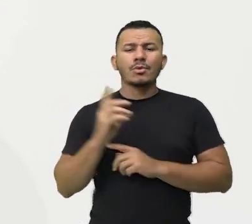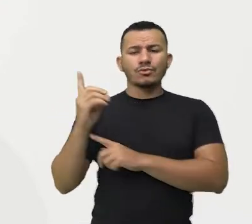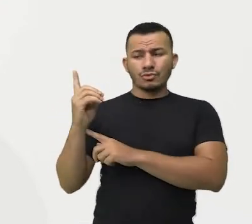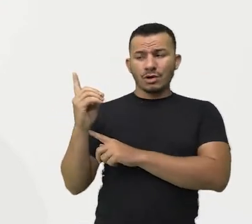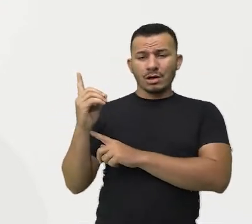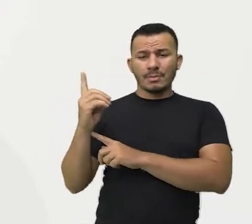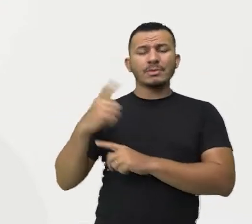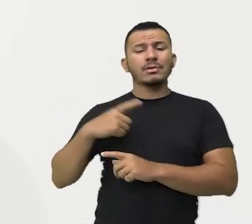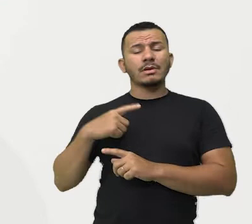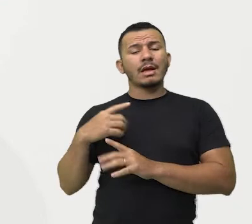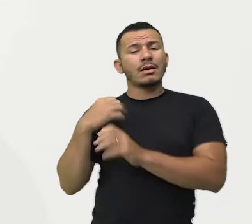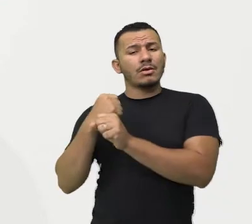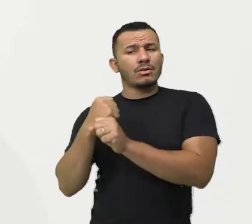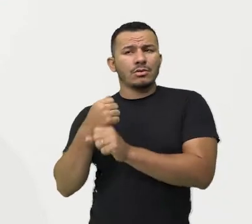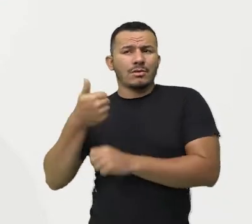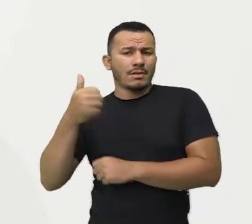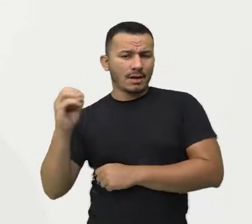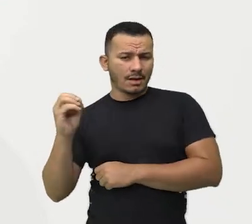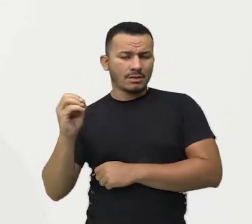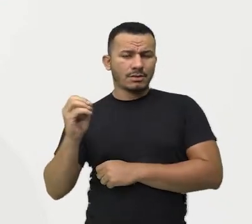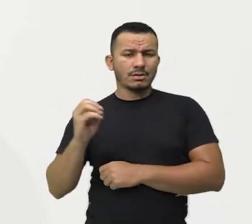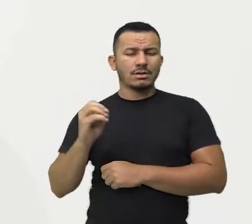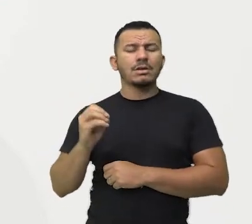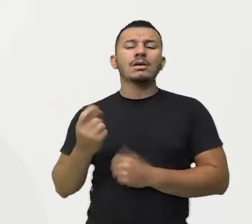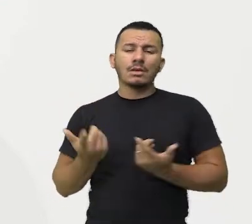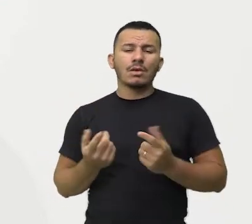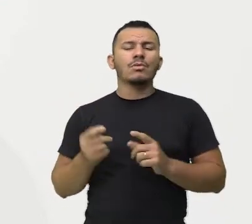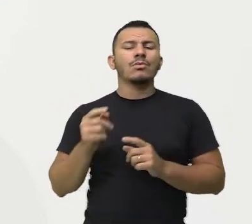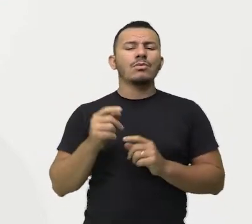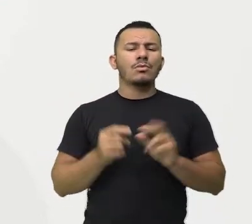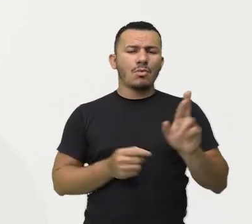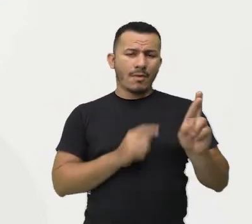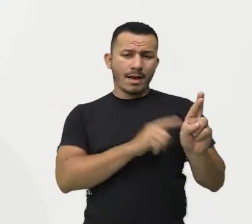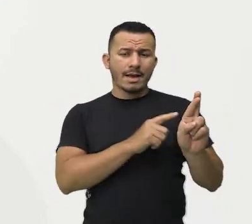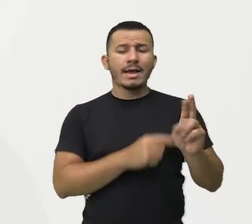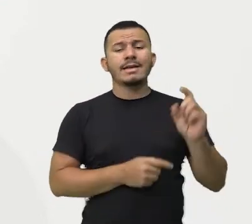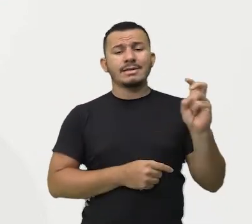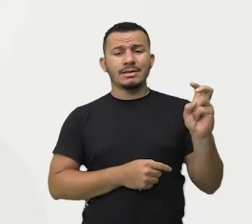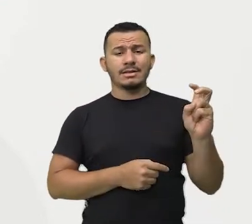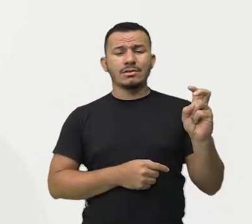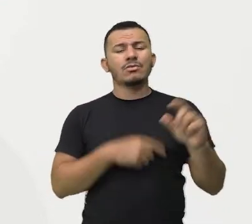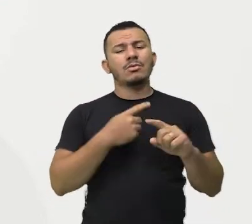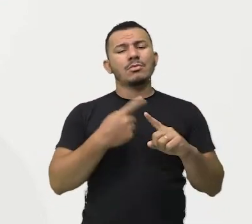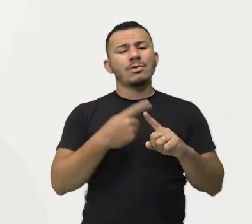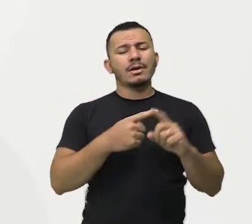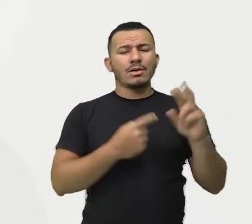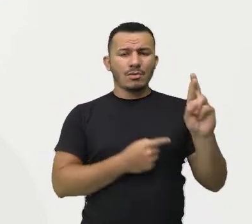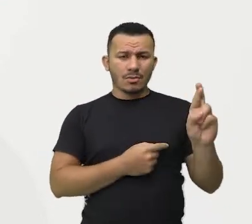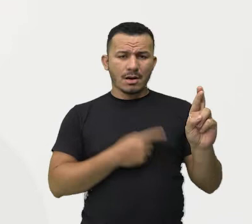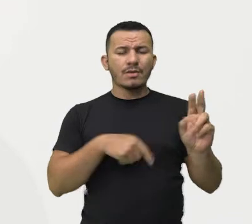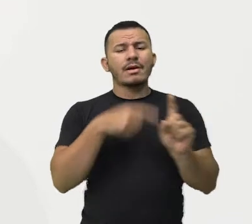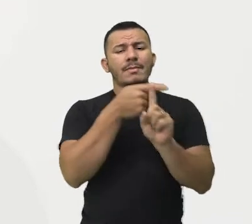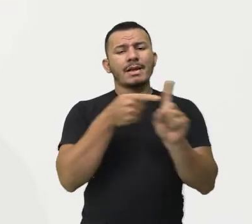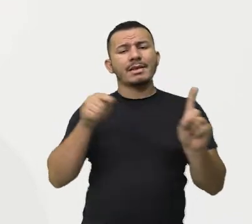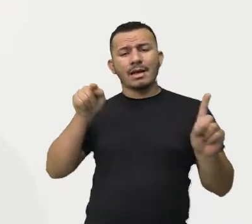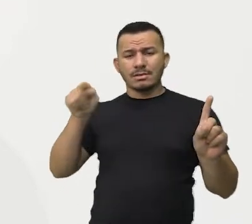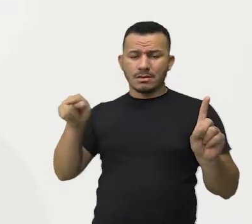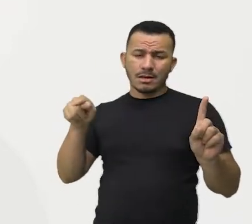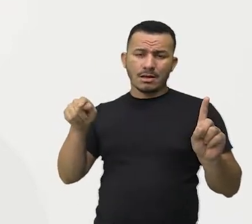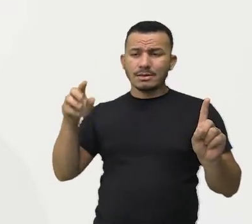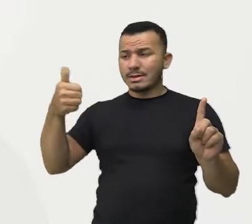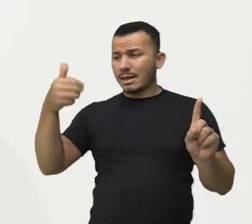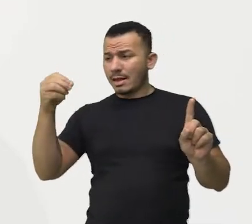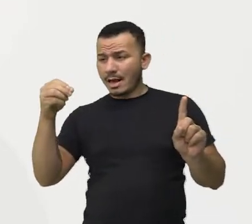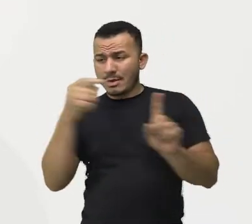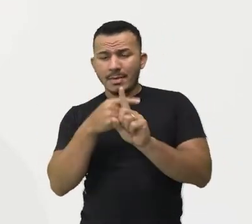olha, o diâmetro é tanto, se o diâmetro é 10, se o diâmetro for 10, o raio obrigatoriamente é 5, porque o raio ele é